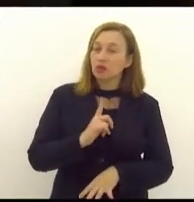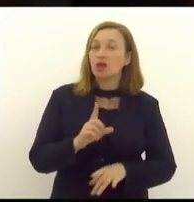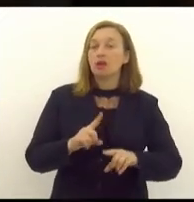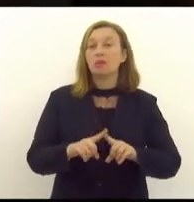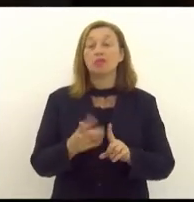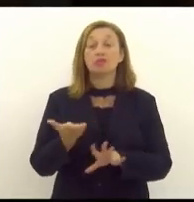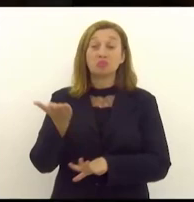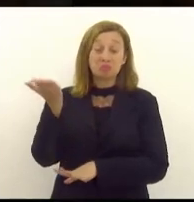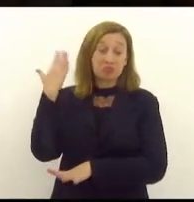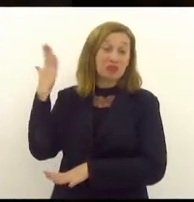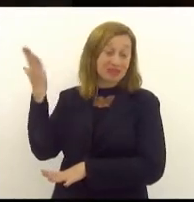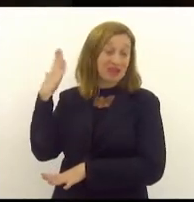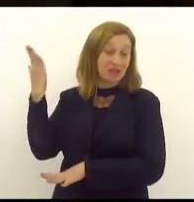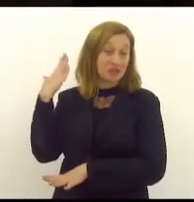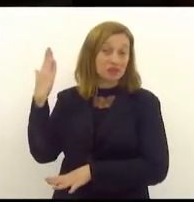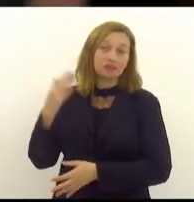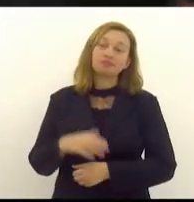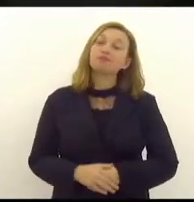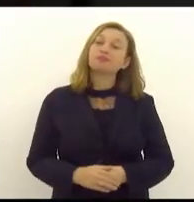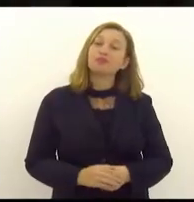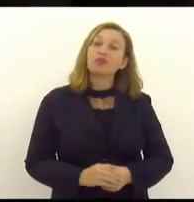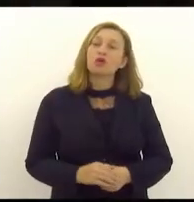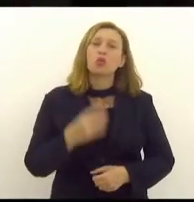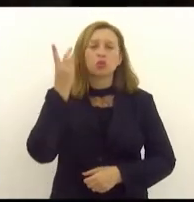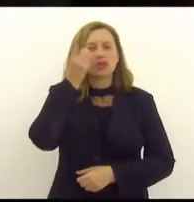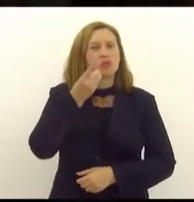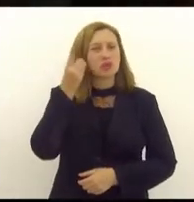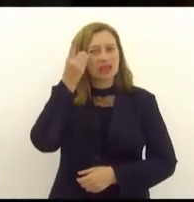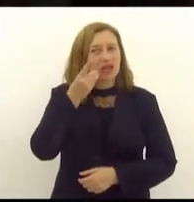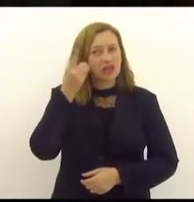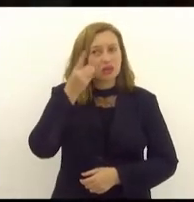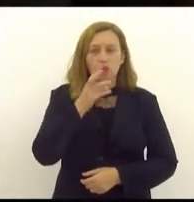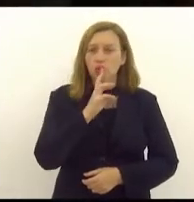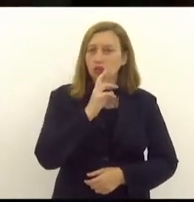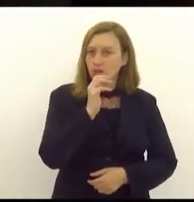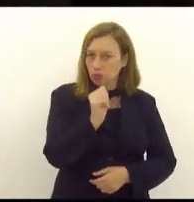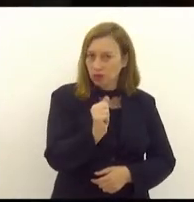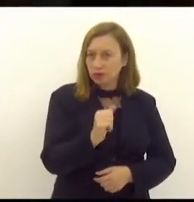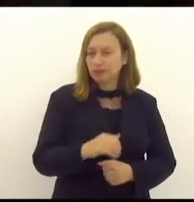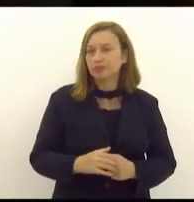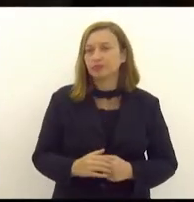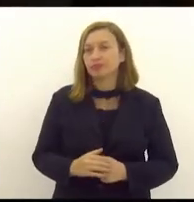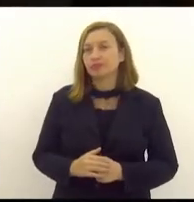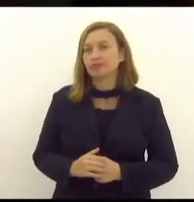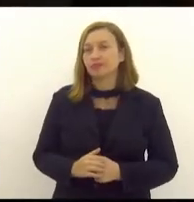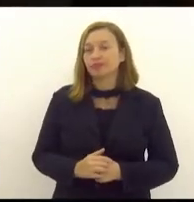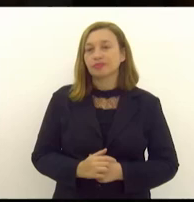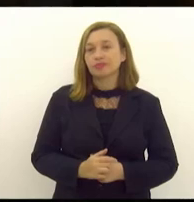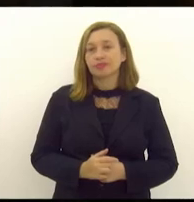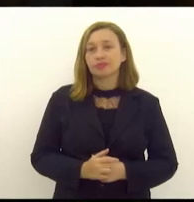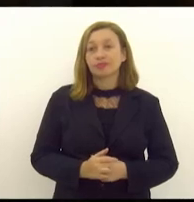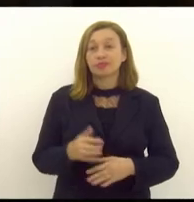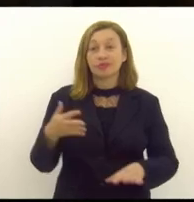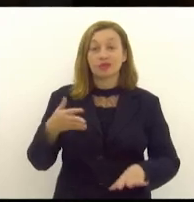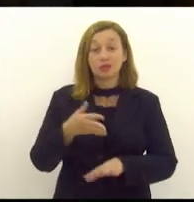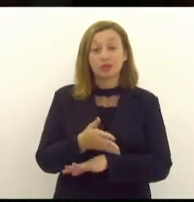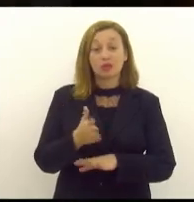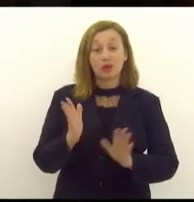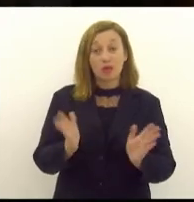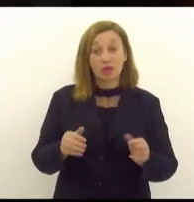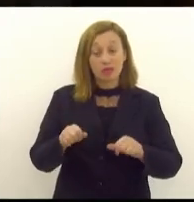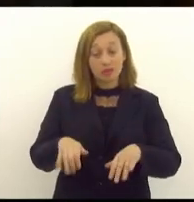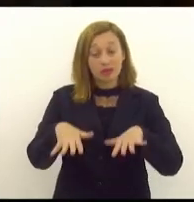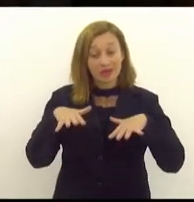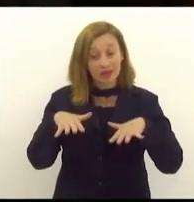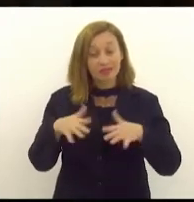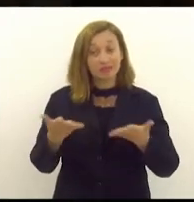época na época o deputado Rodrigo Amorim que acabou de adentrar aqui no recinto